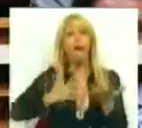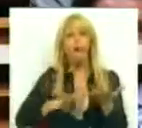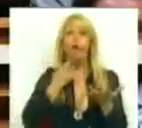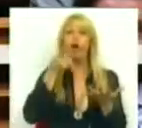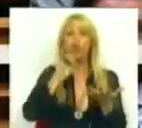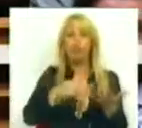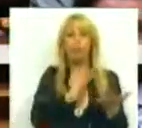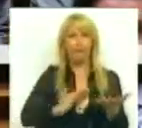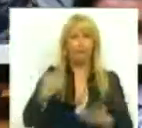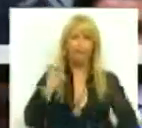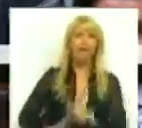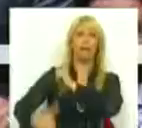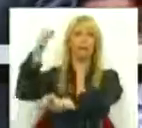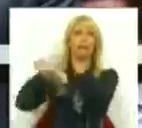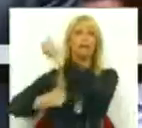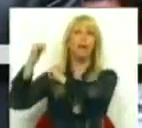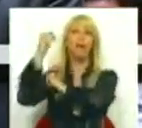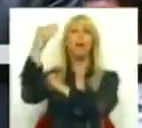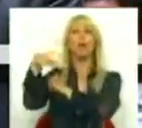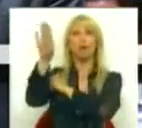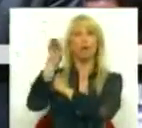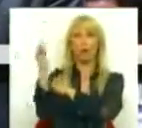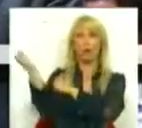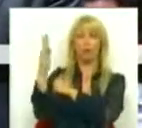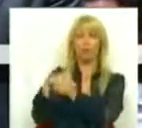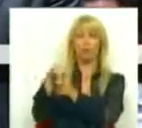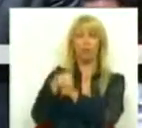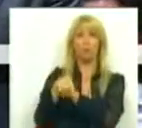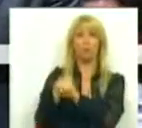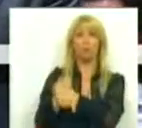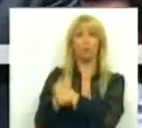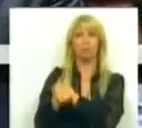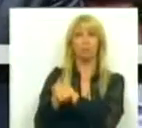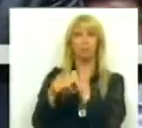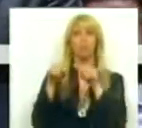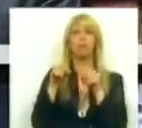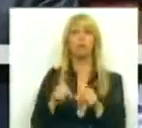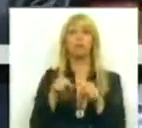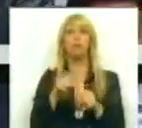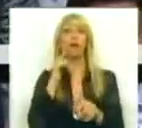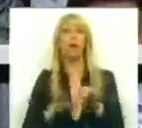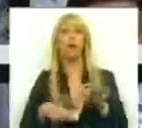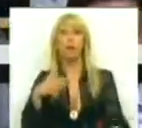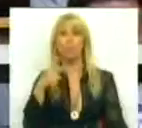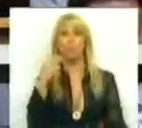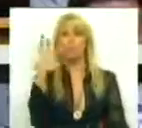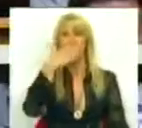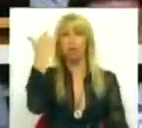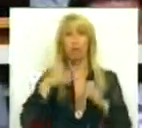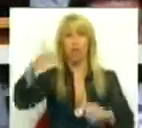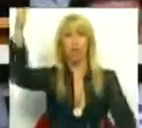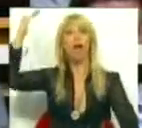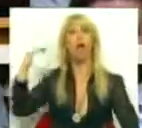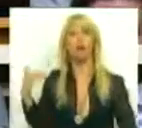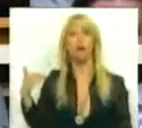passado que o Partido Socialista trouxe a este Parlamento há 2 dias atrás é, de facto, uma nova